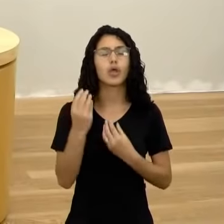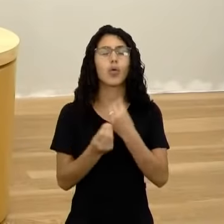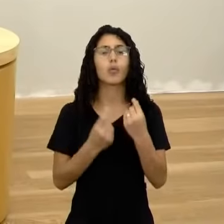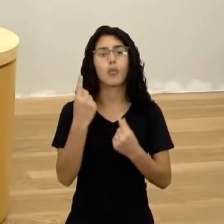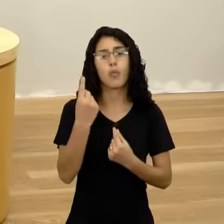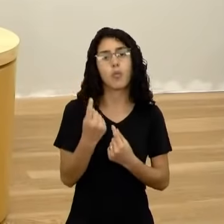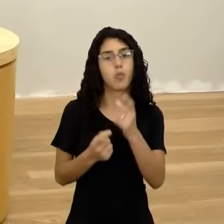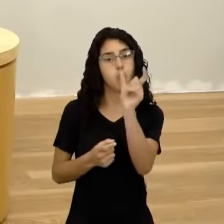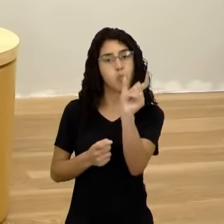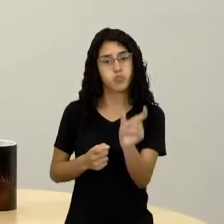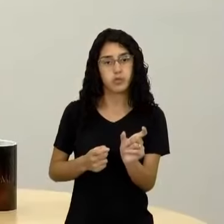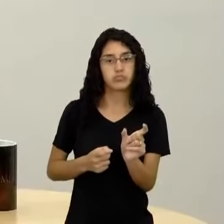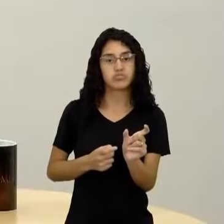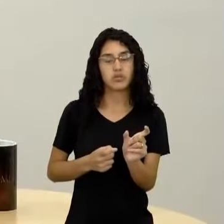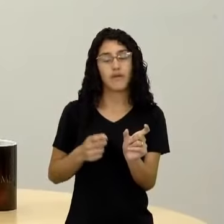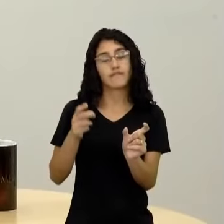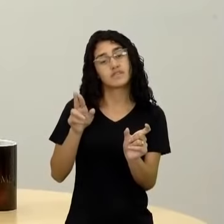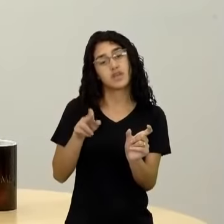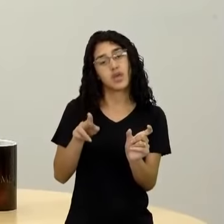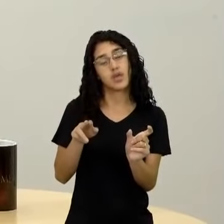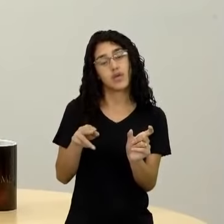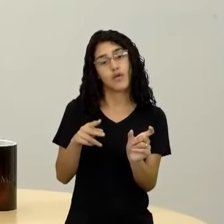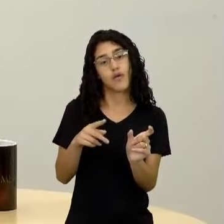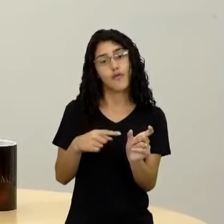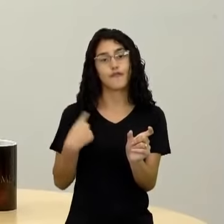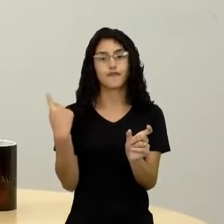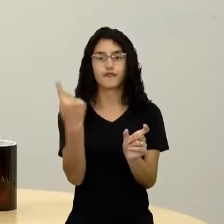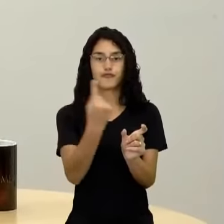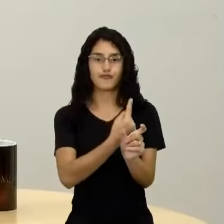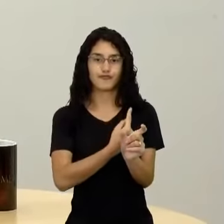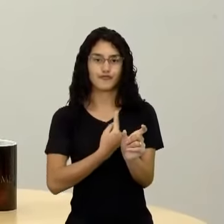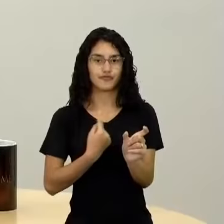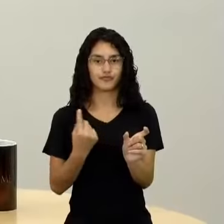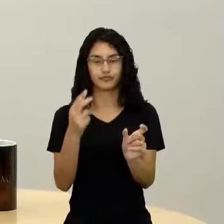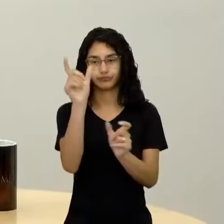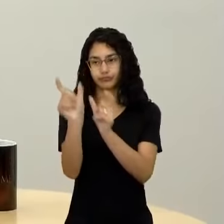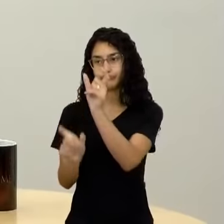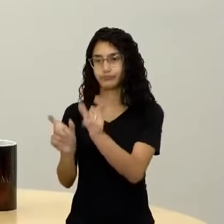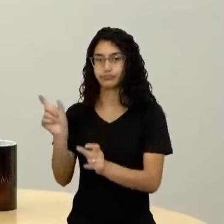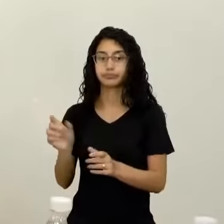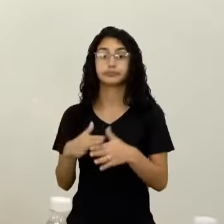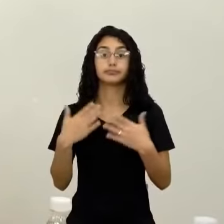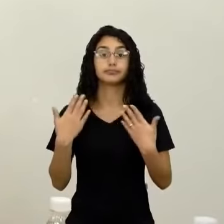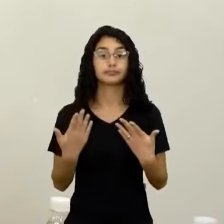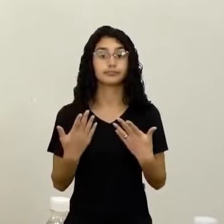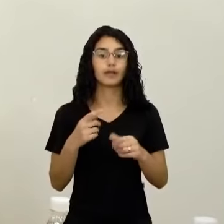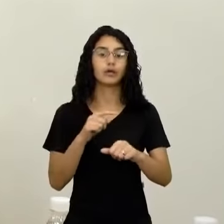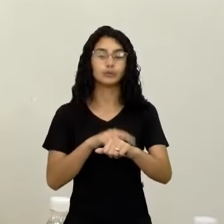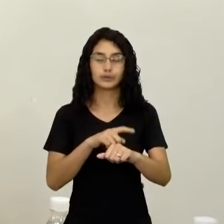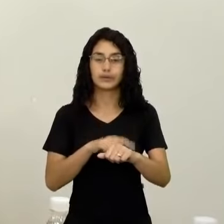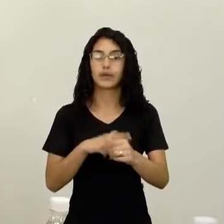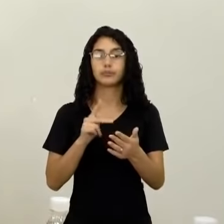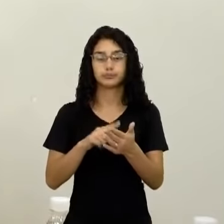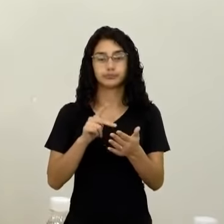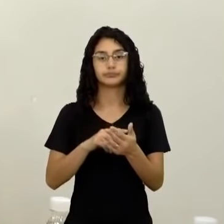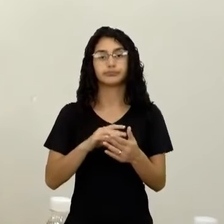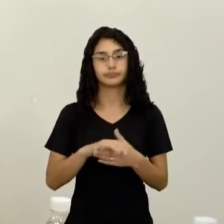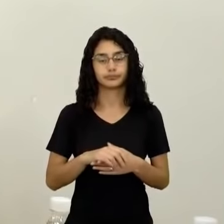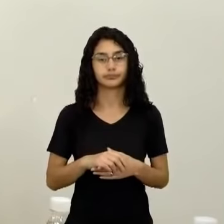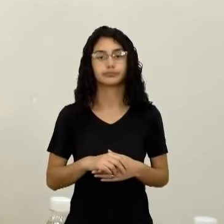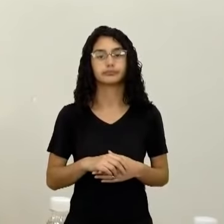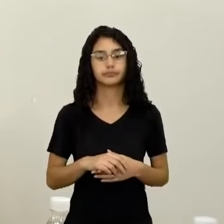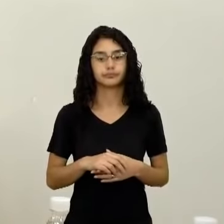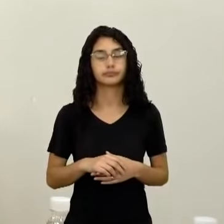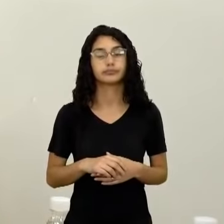é que uma pessoa vai simbolizar a mesma coisa que outra sem chegar ela se conversa né não tem verdade o tempo realmente algo ou